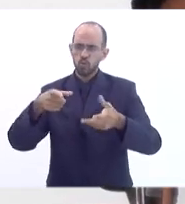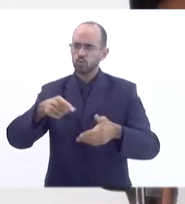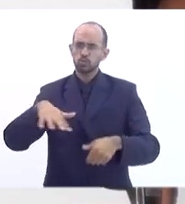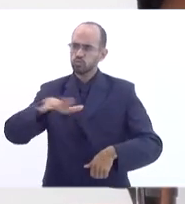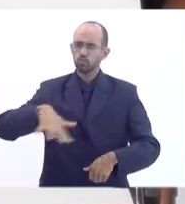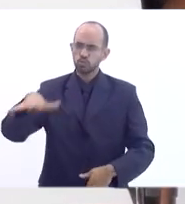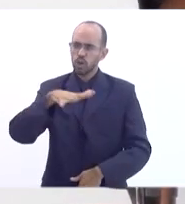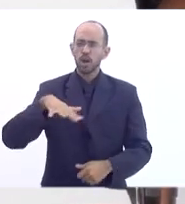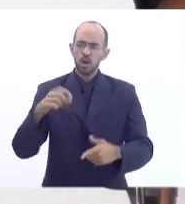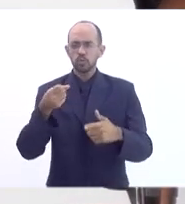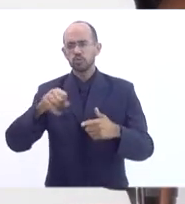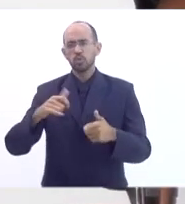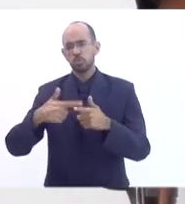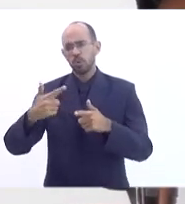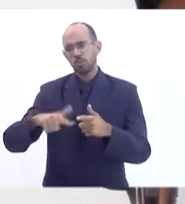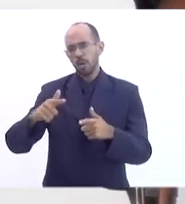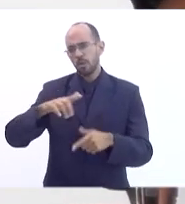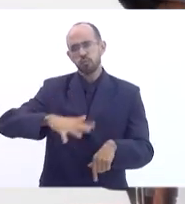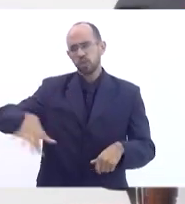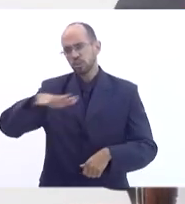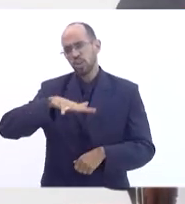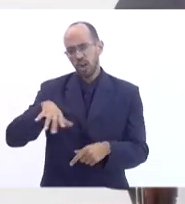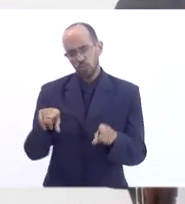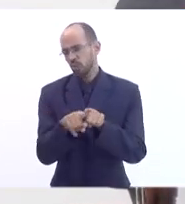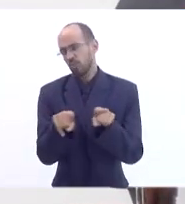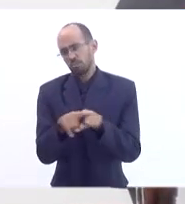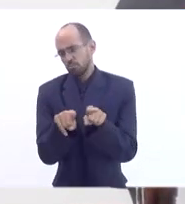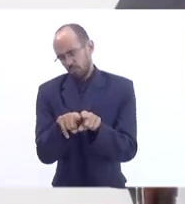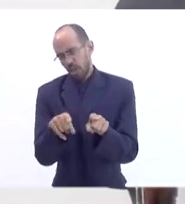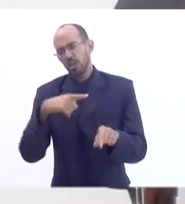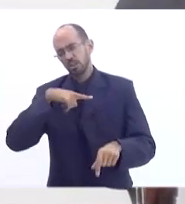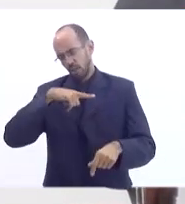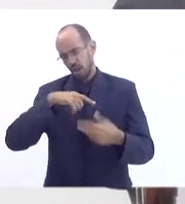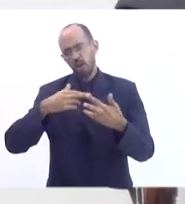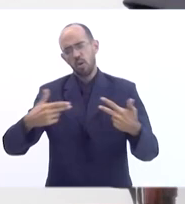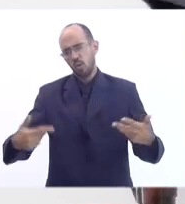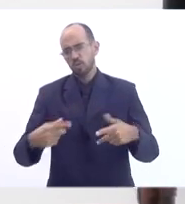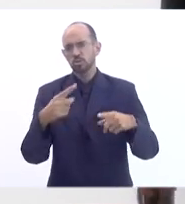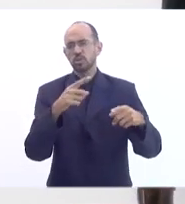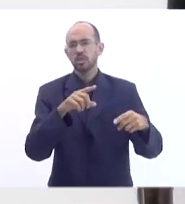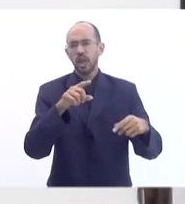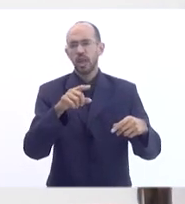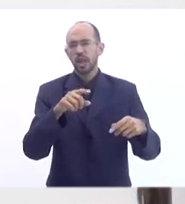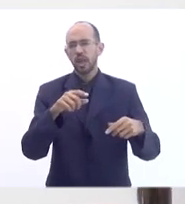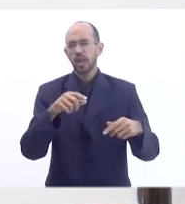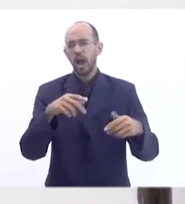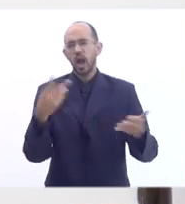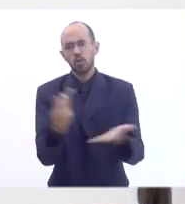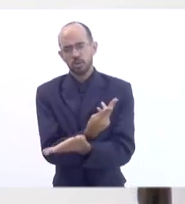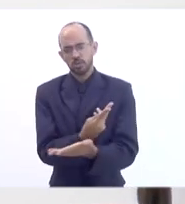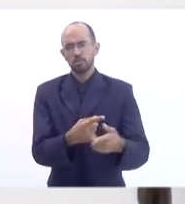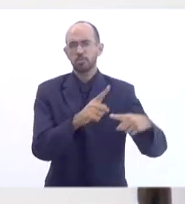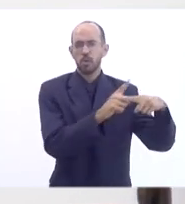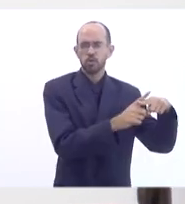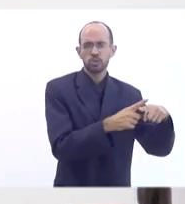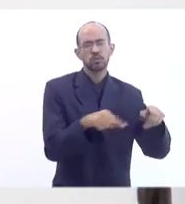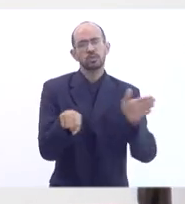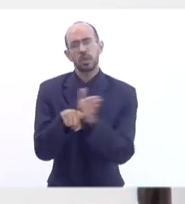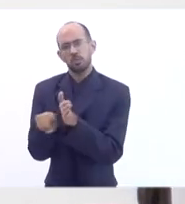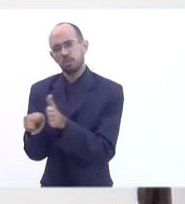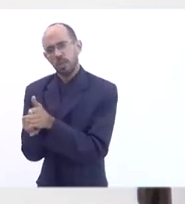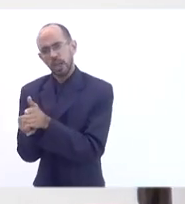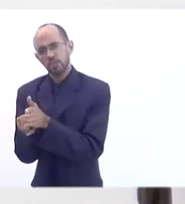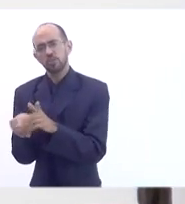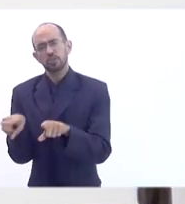já que o problema for problema global e que há casos positivos e a casos negativos inclusive tentamos algumas